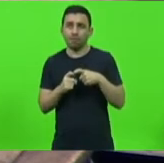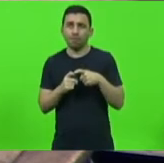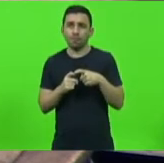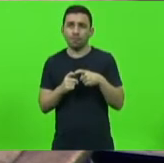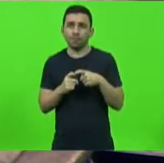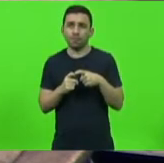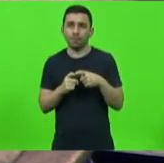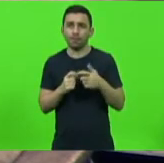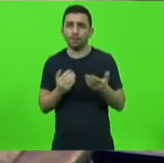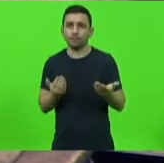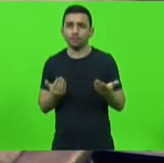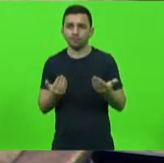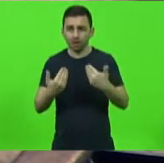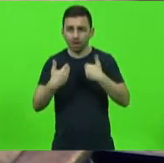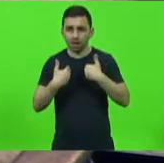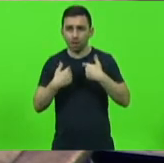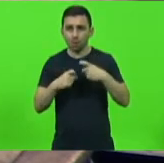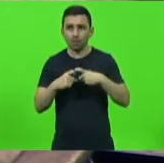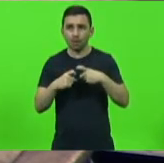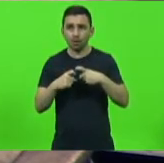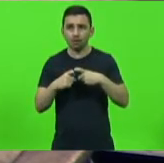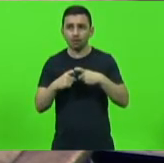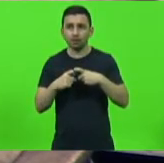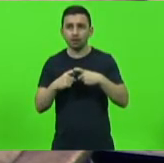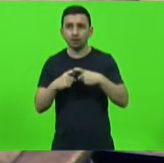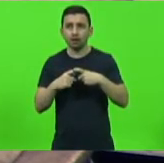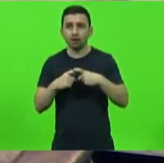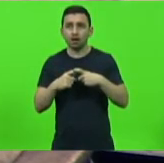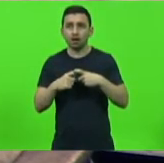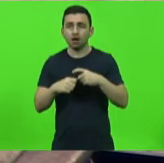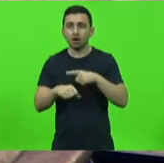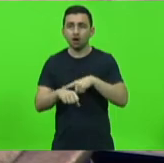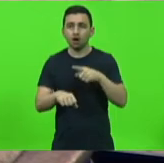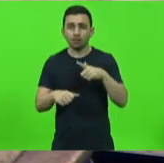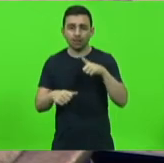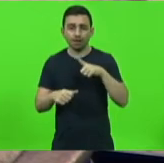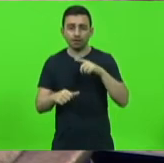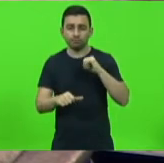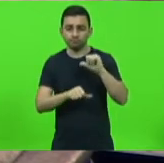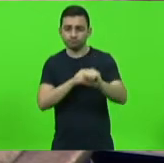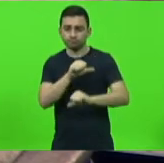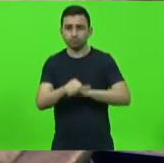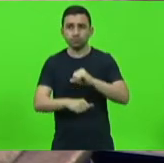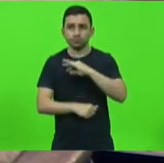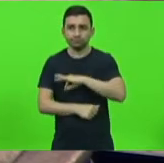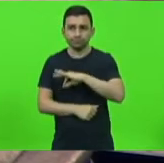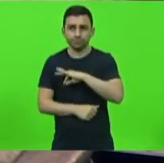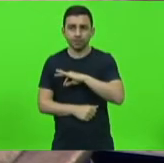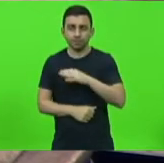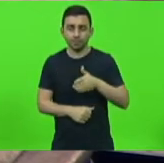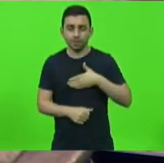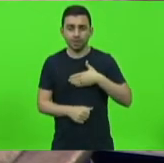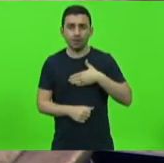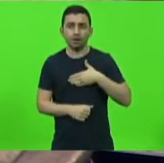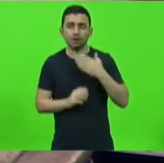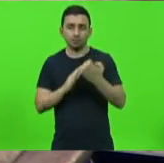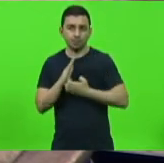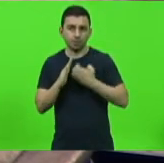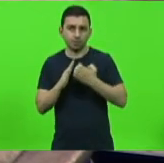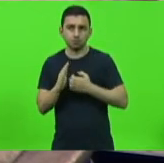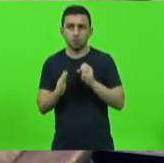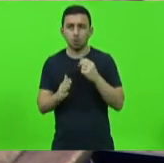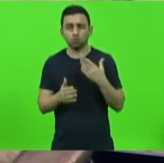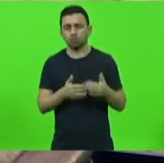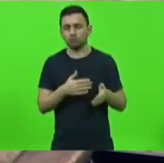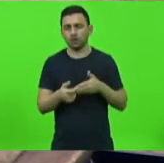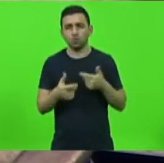só porque eu sou médico, a hora que existe uma reposição inflacionária na empresa que eu trabalho, ou no órgão que eu trabalho,